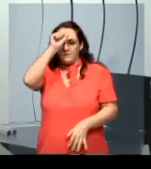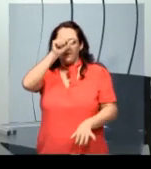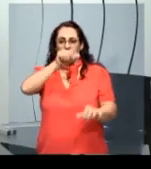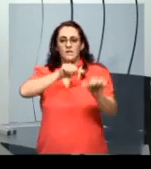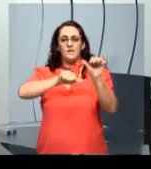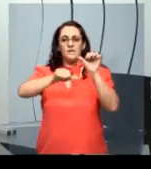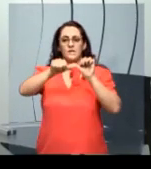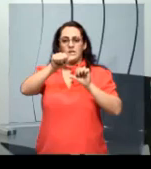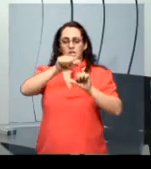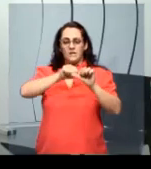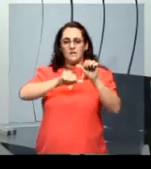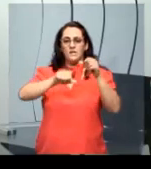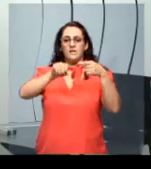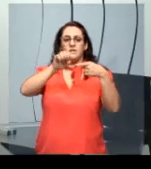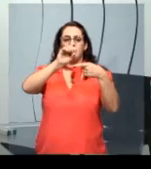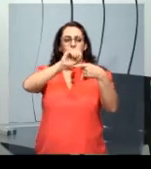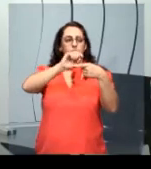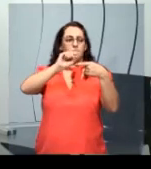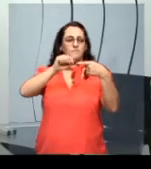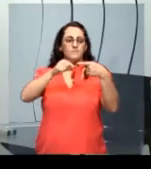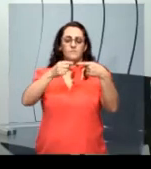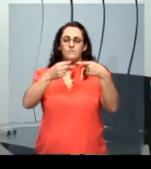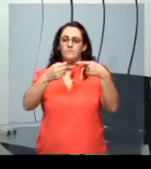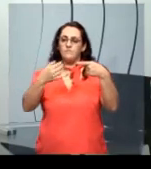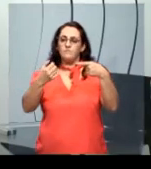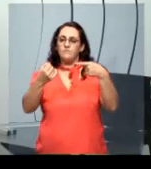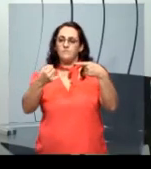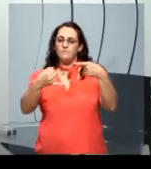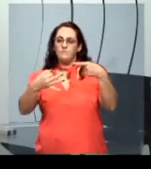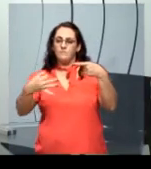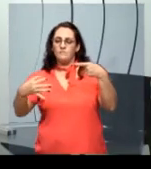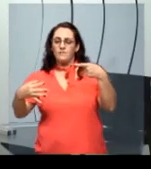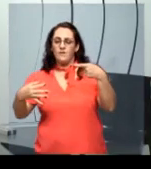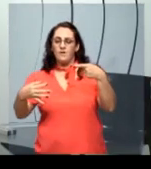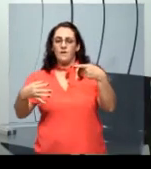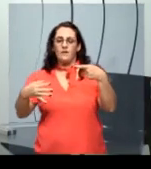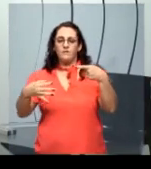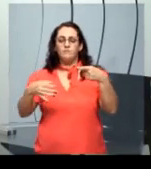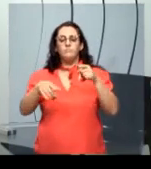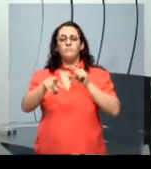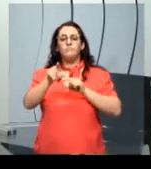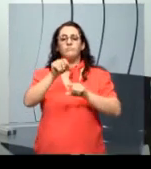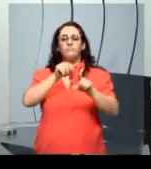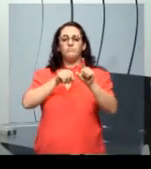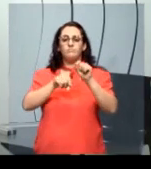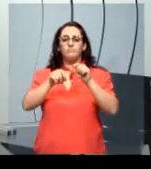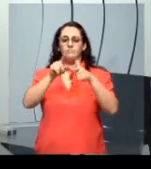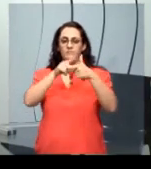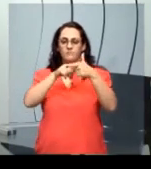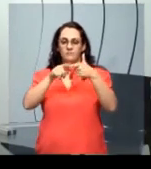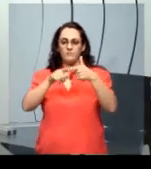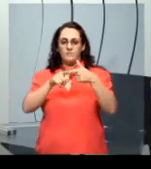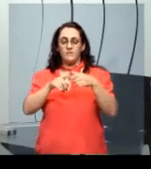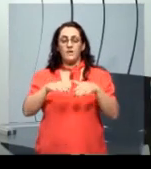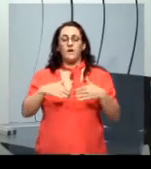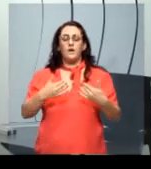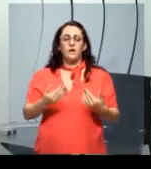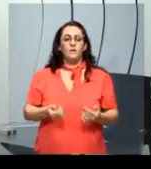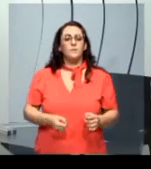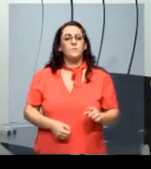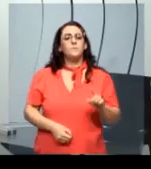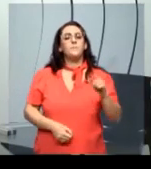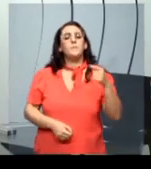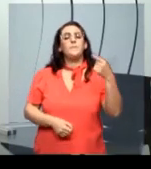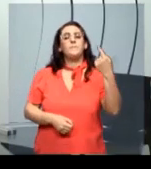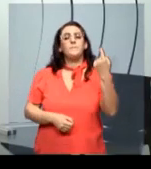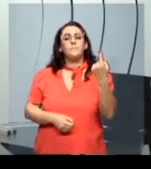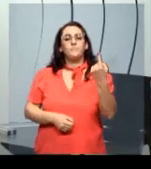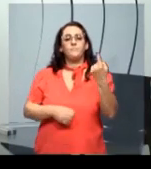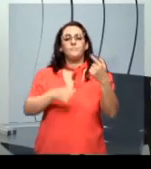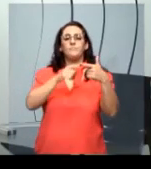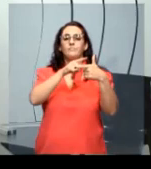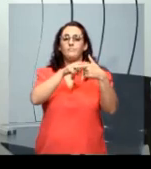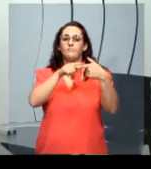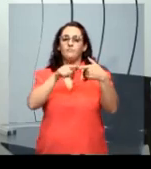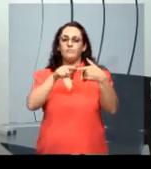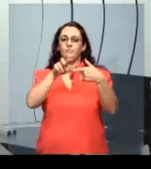em número decimal, nós vamos optar por dividir. Então, 1 dividido por 5, então nós vamos fazer aqui